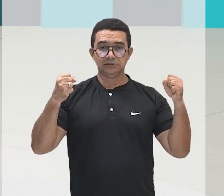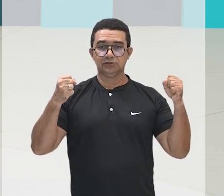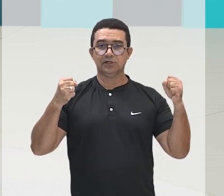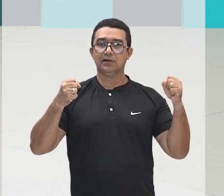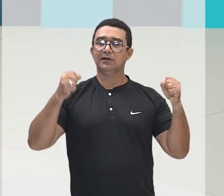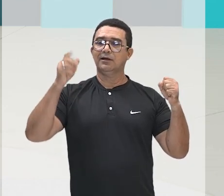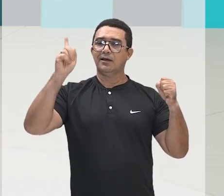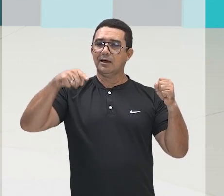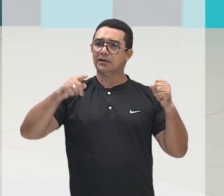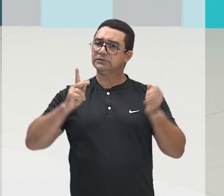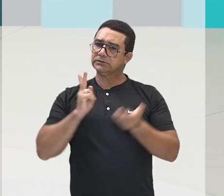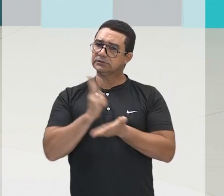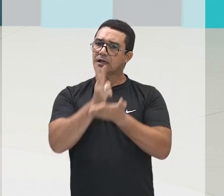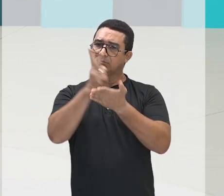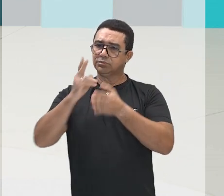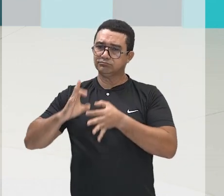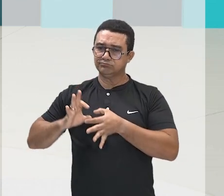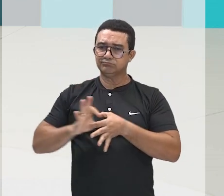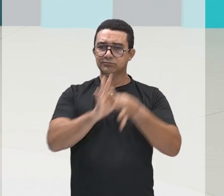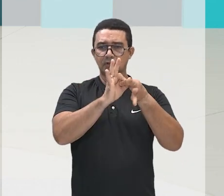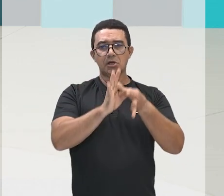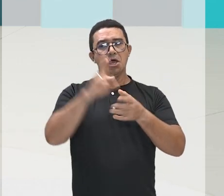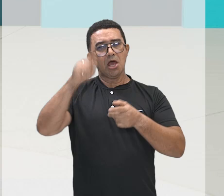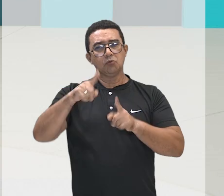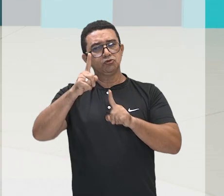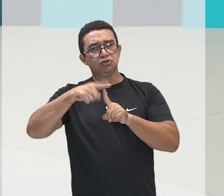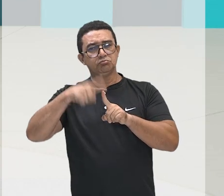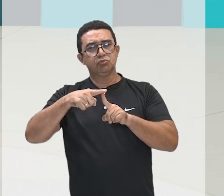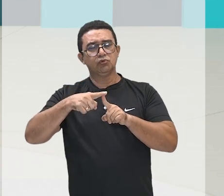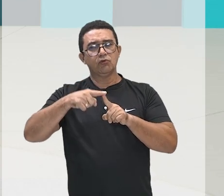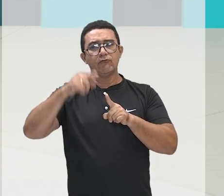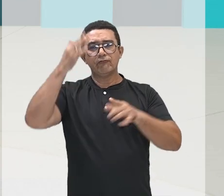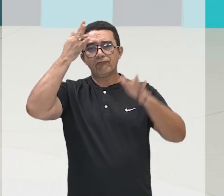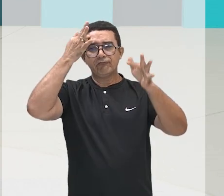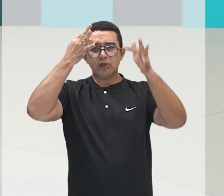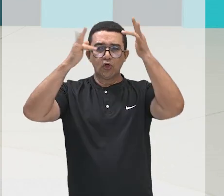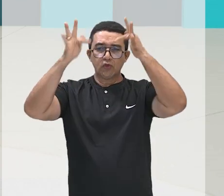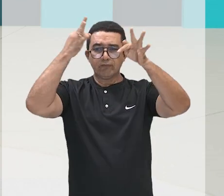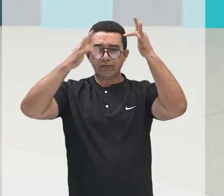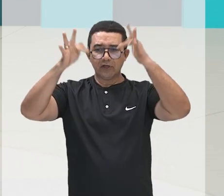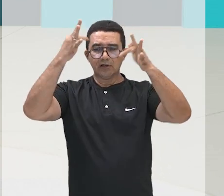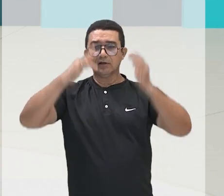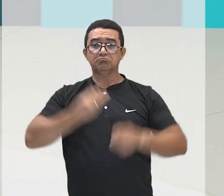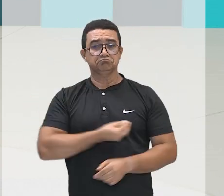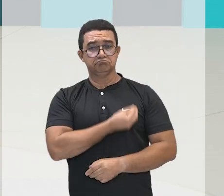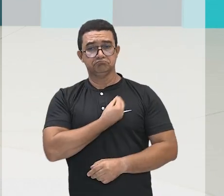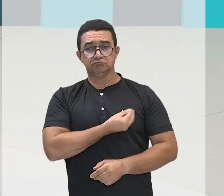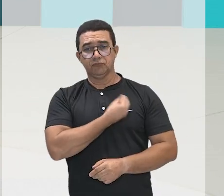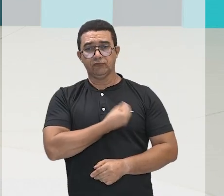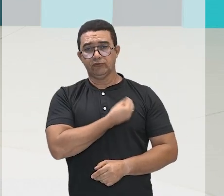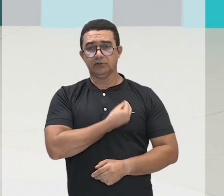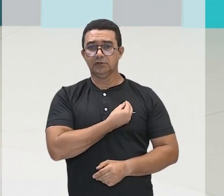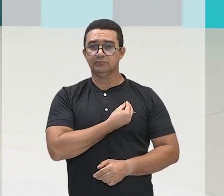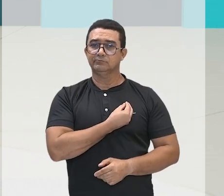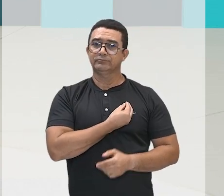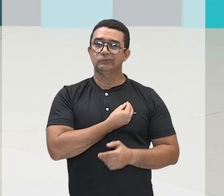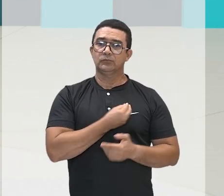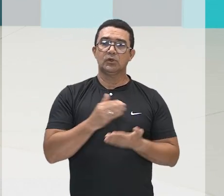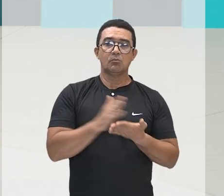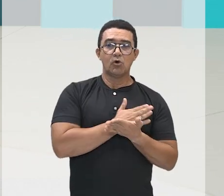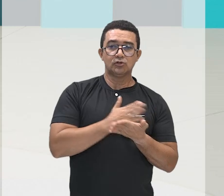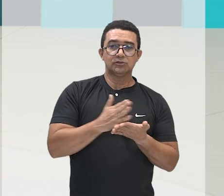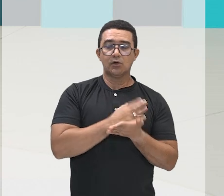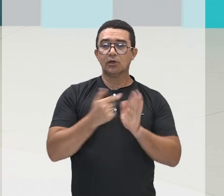esteve associada com uma forma de filosofia de vida, onde para os gregos antigos, representantes do